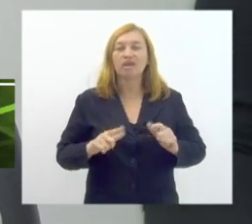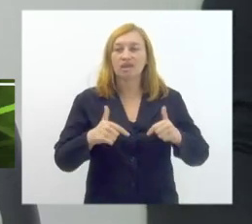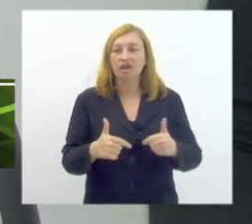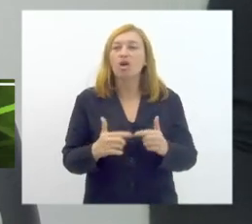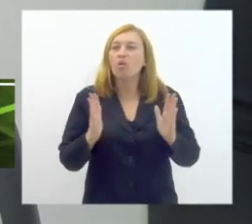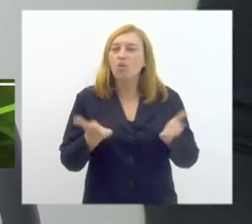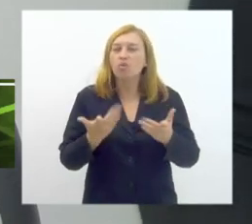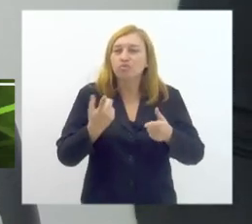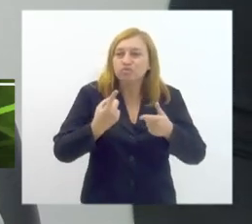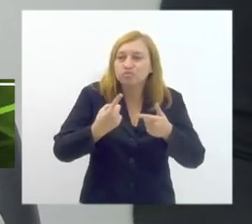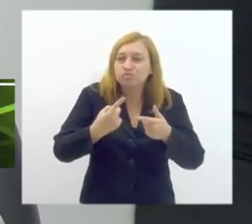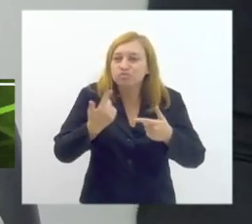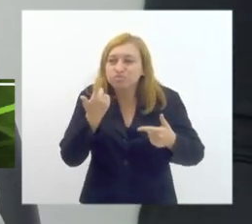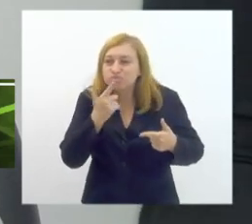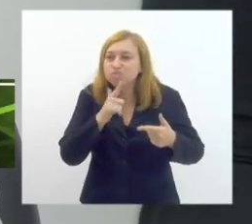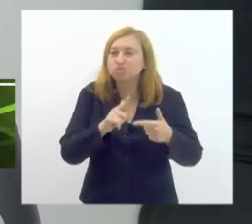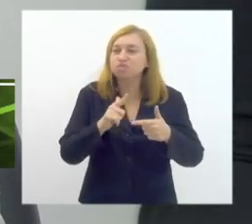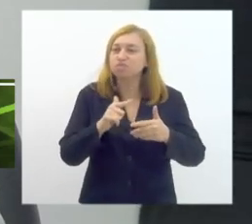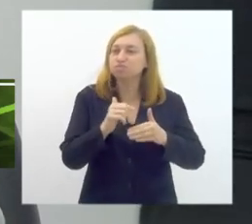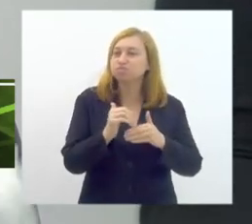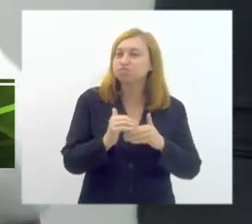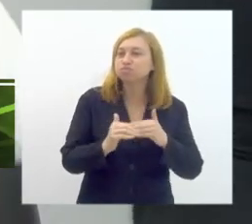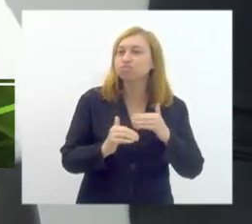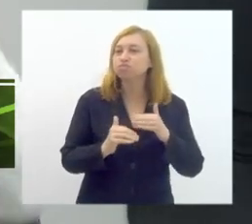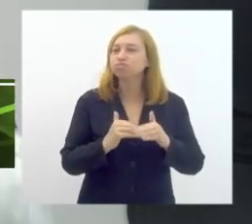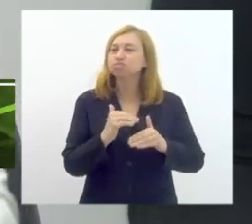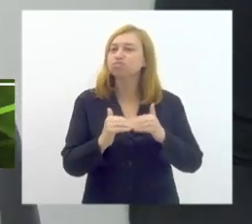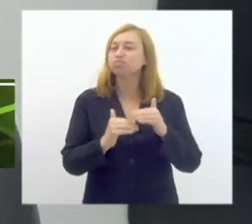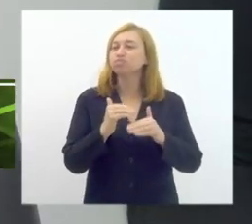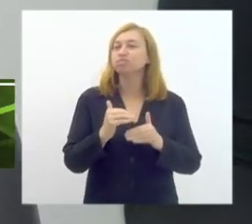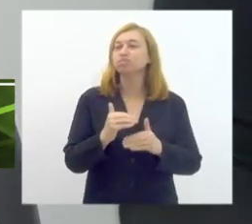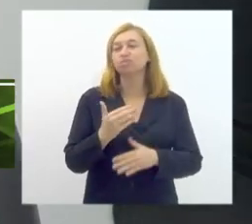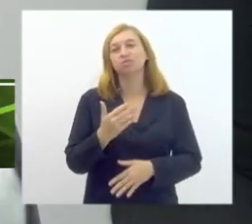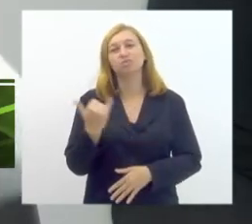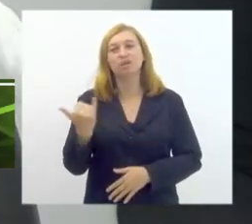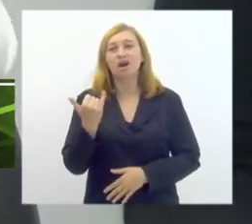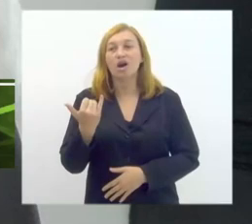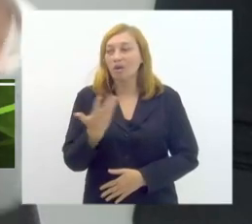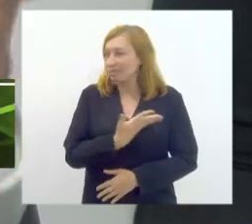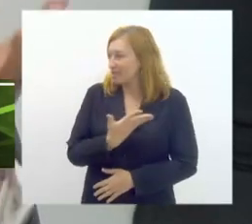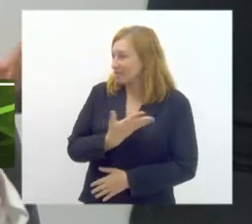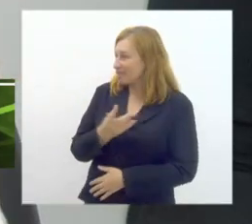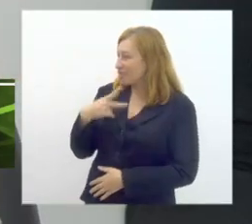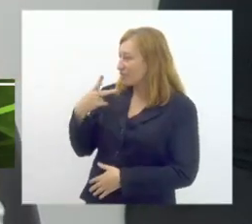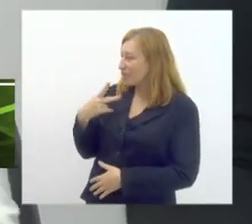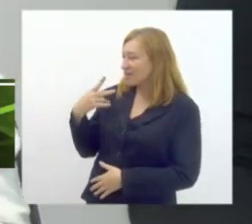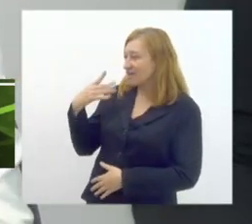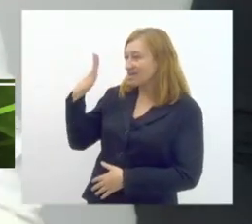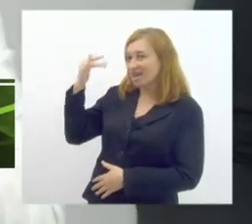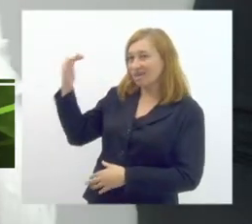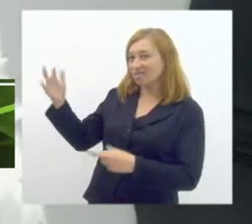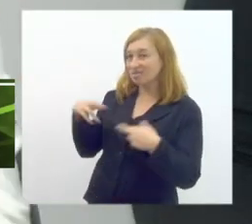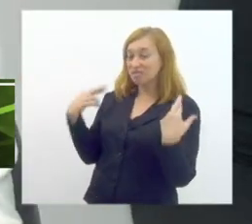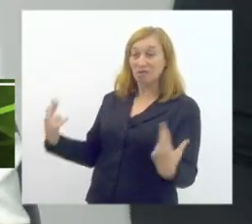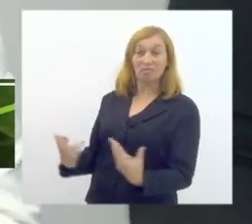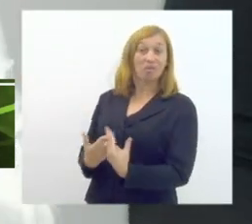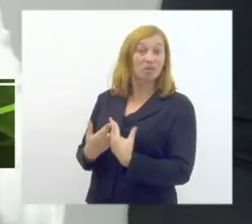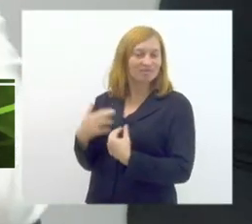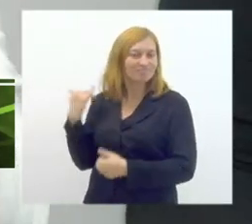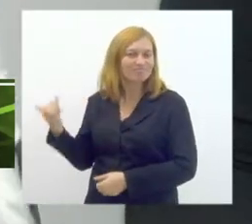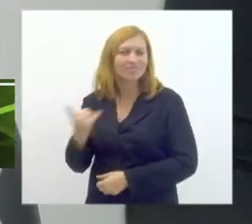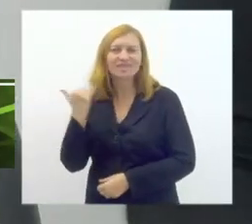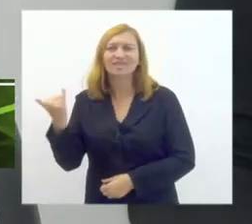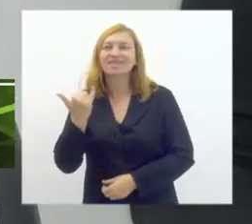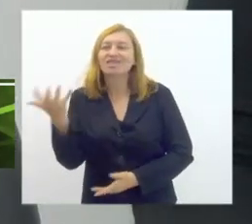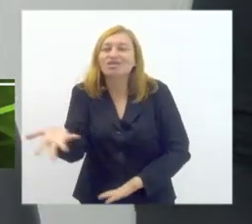está dando um salto tão importante, diria uma amiga minha que hoje essa reunião é escandalosa, de tão importante, de